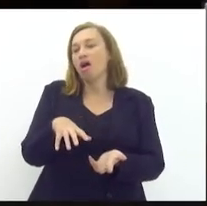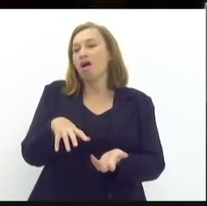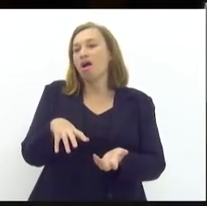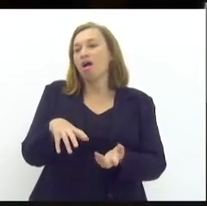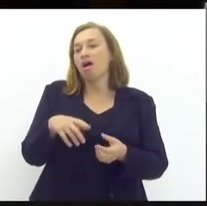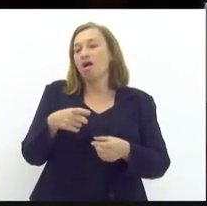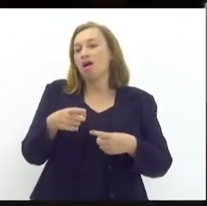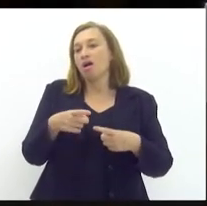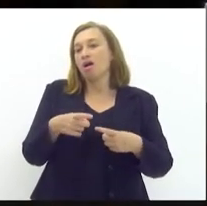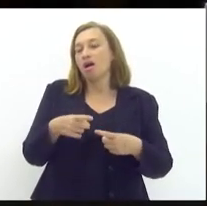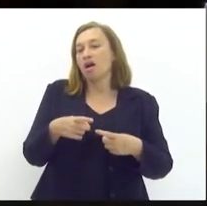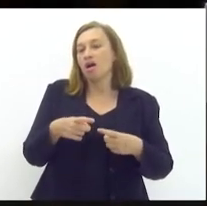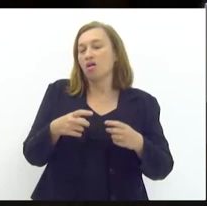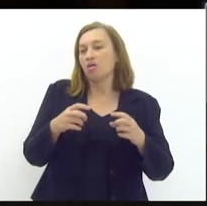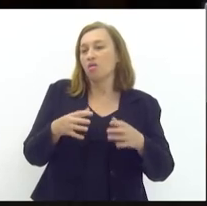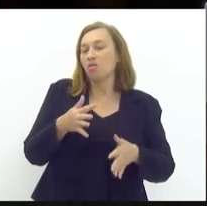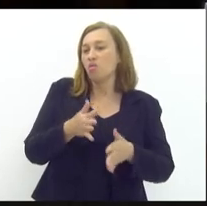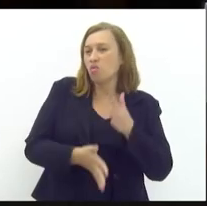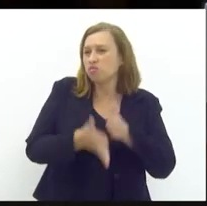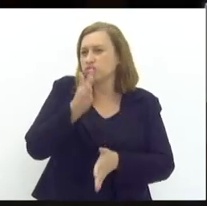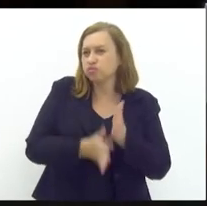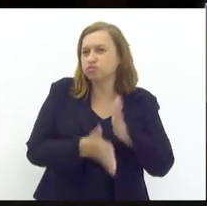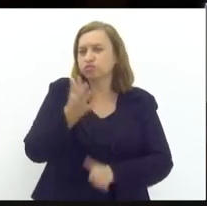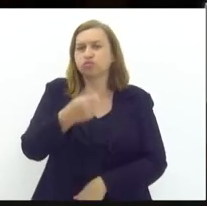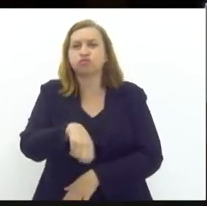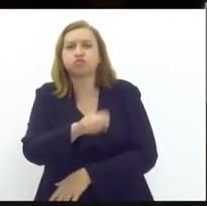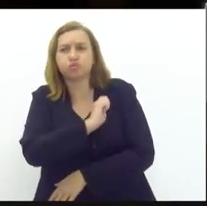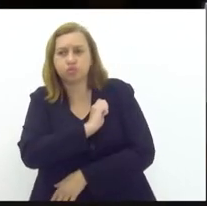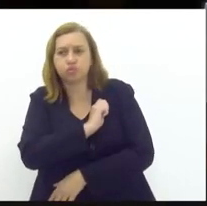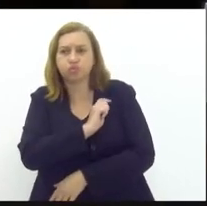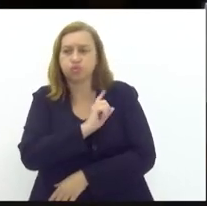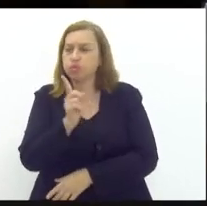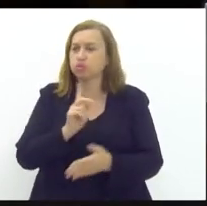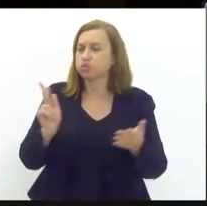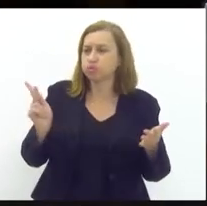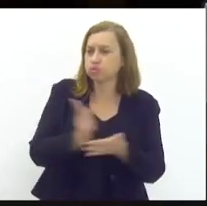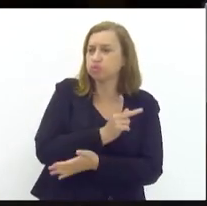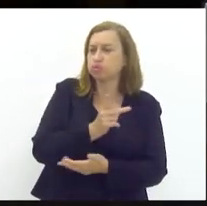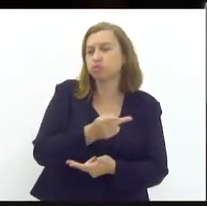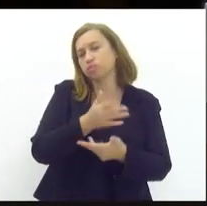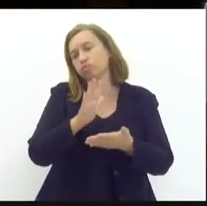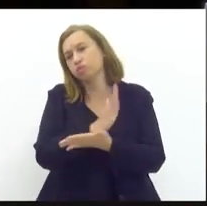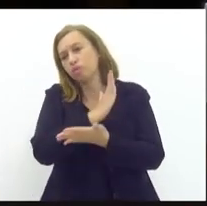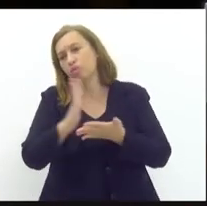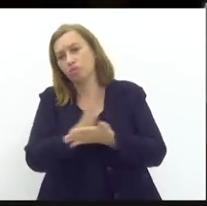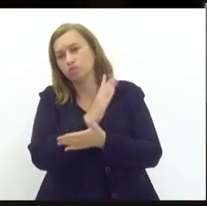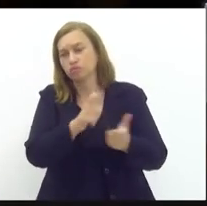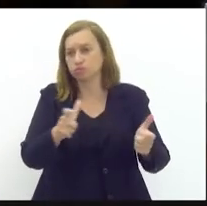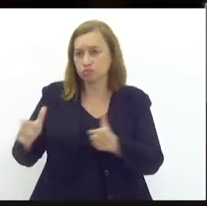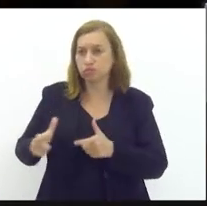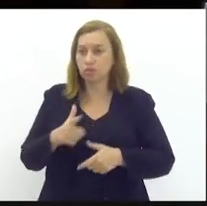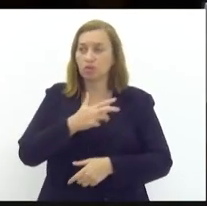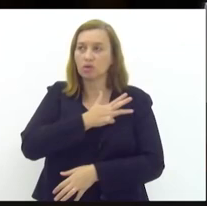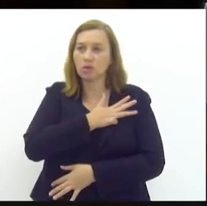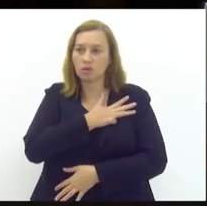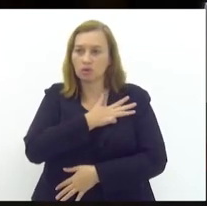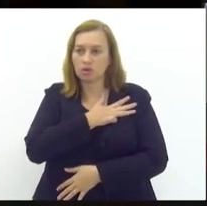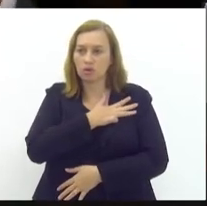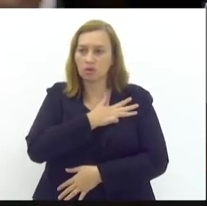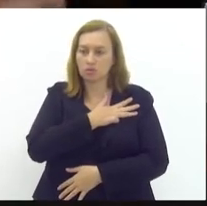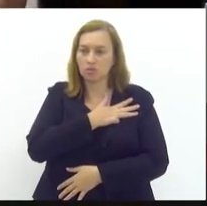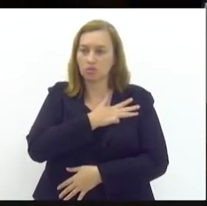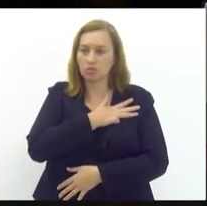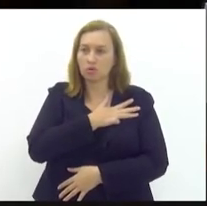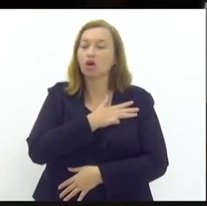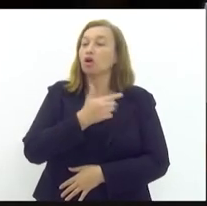a virar grandes legisladores de política tributária fiscal o que não acontece muitos lugares o Lula no segundo governo dele veio